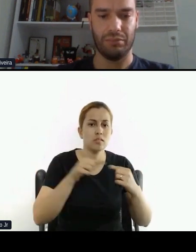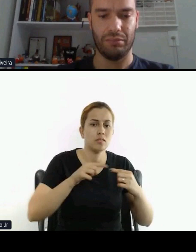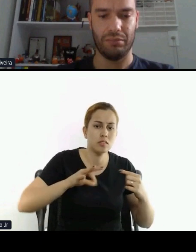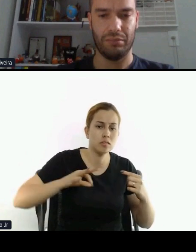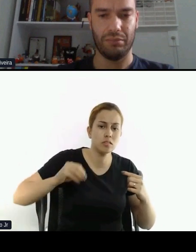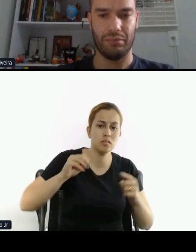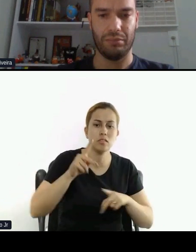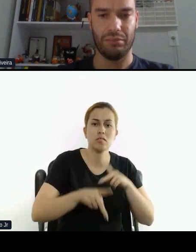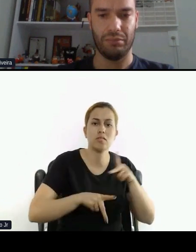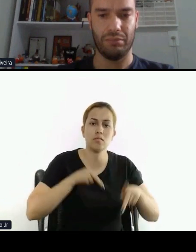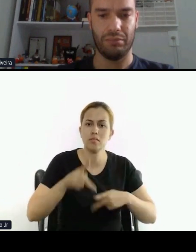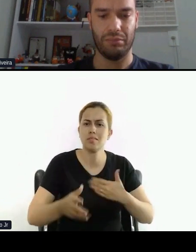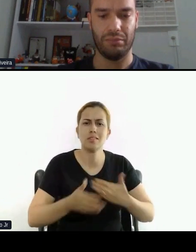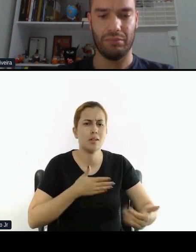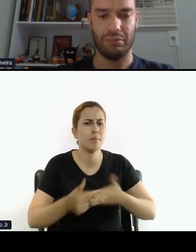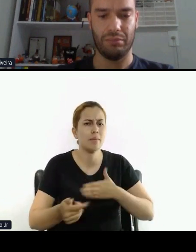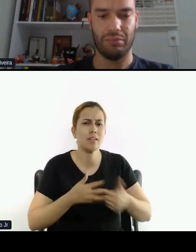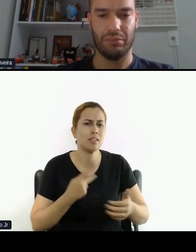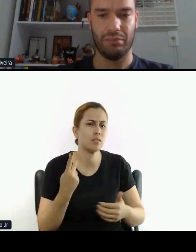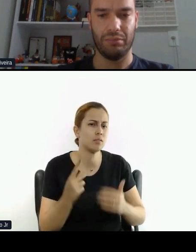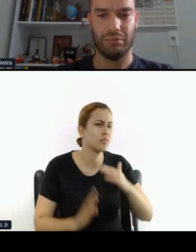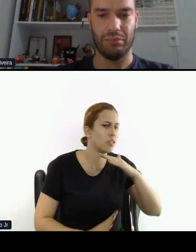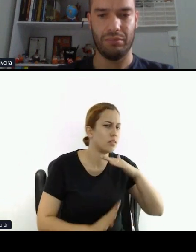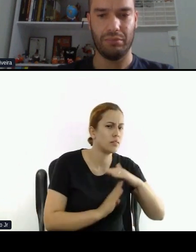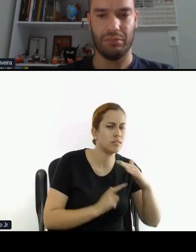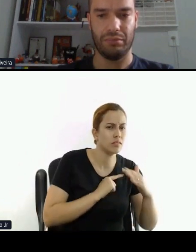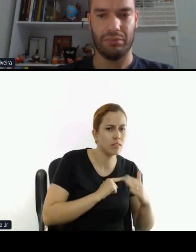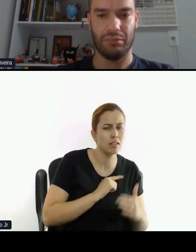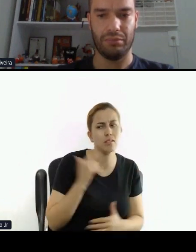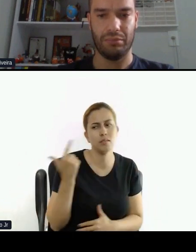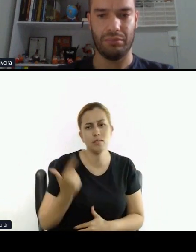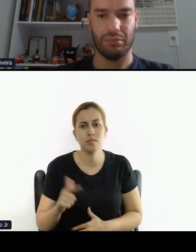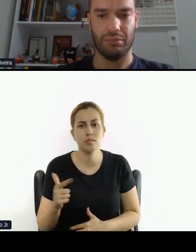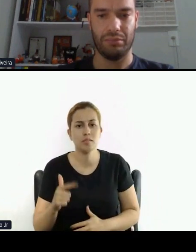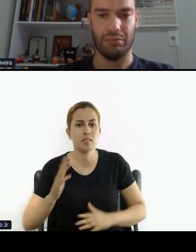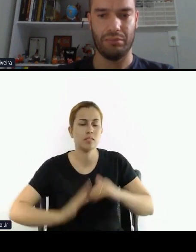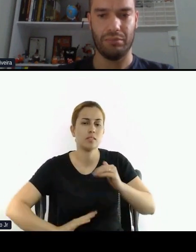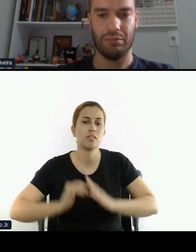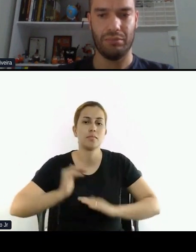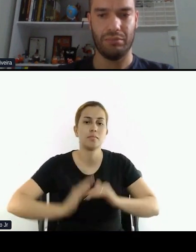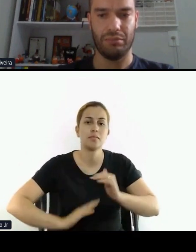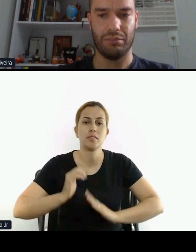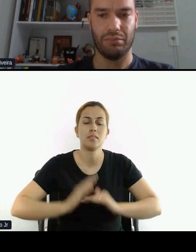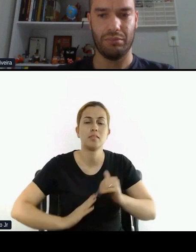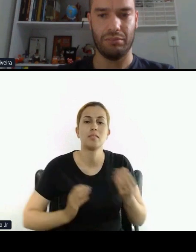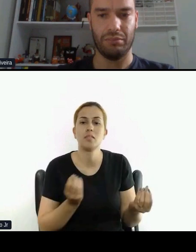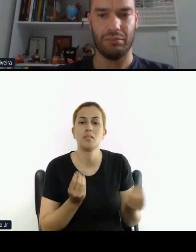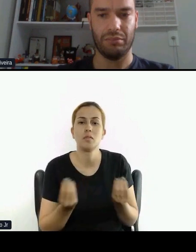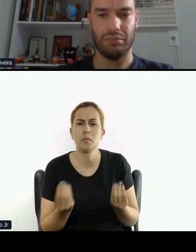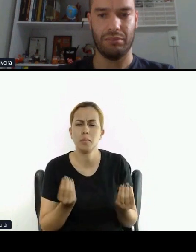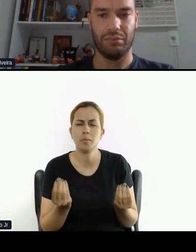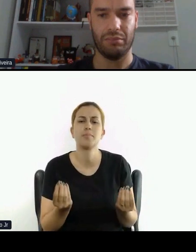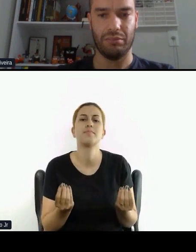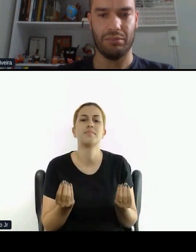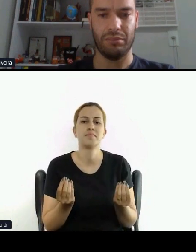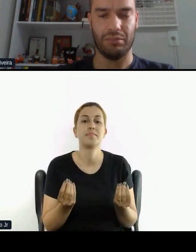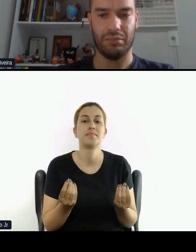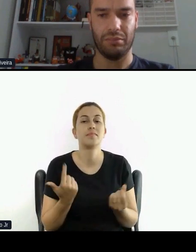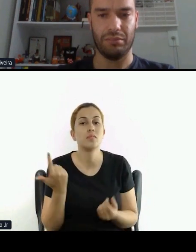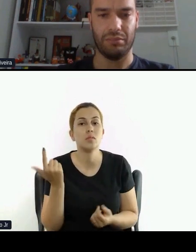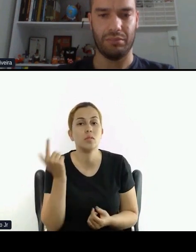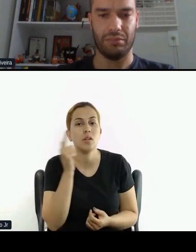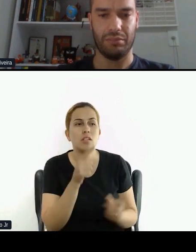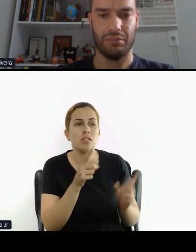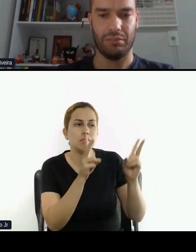né, independente ali da sua limitação física, igual eu comentei, suas habilidades, o quão eles conseguem ter a mesma, né,